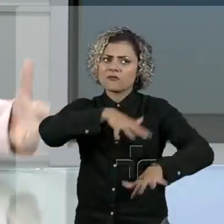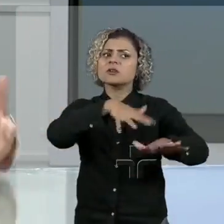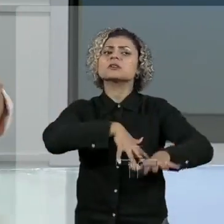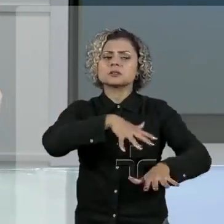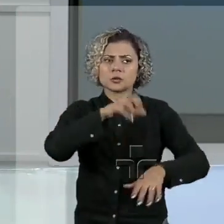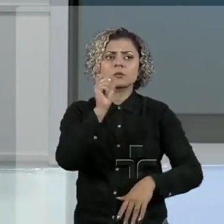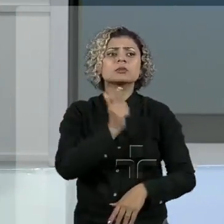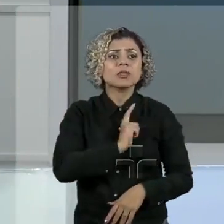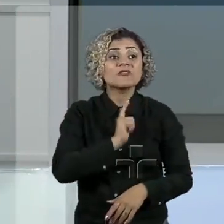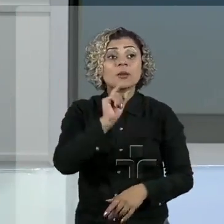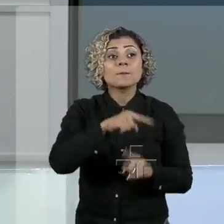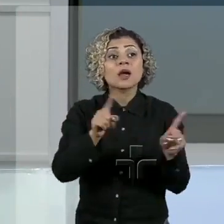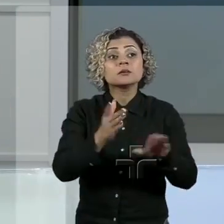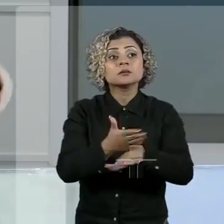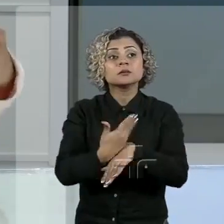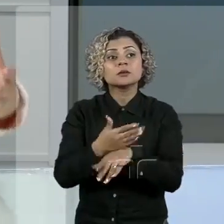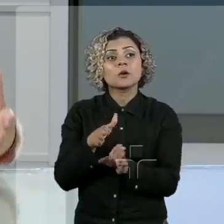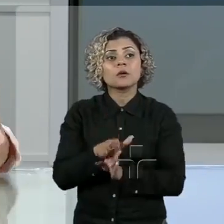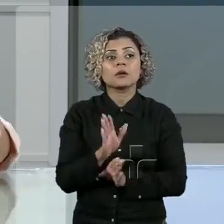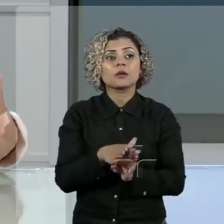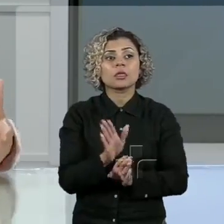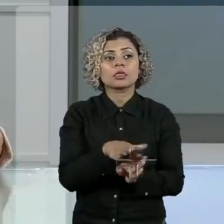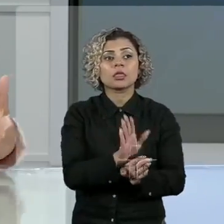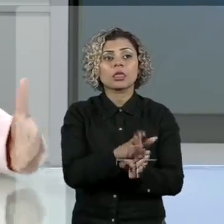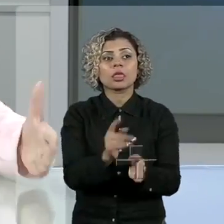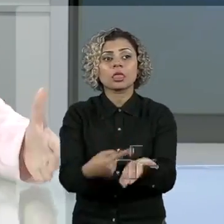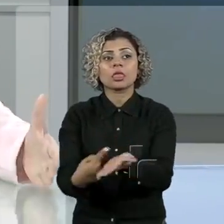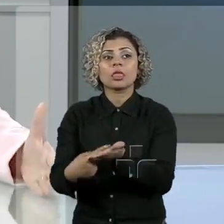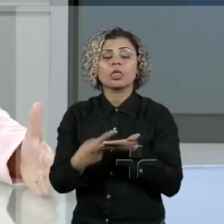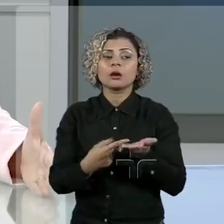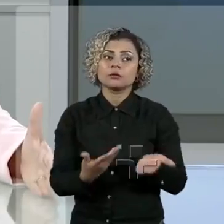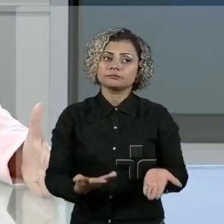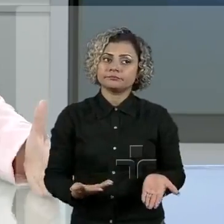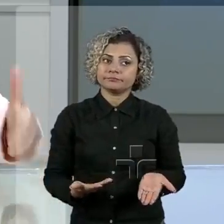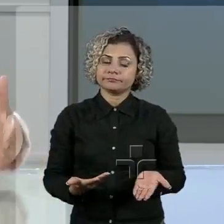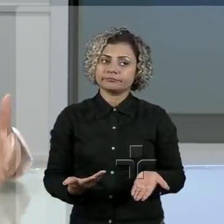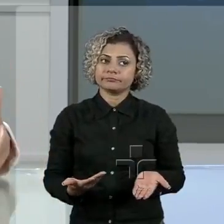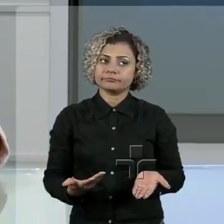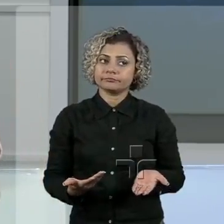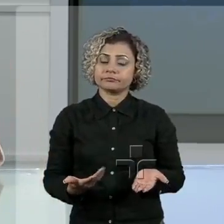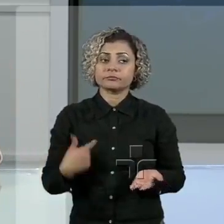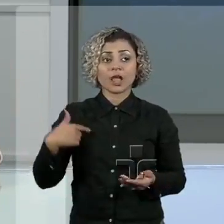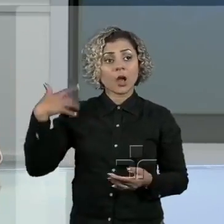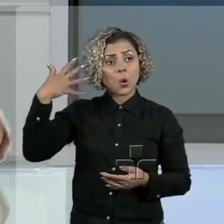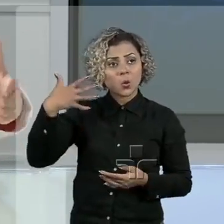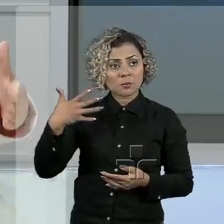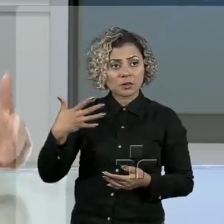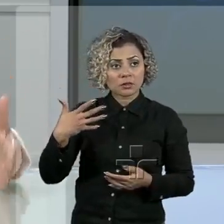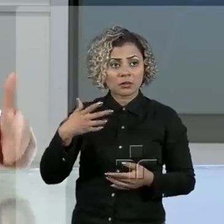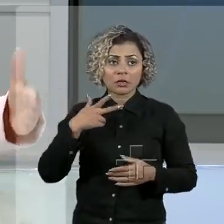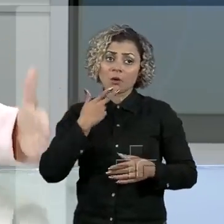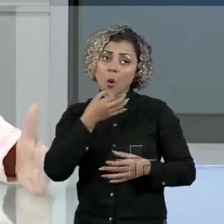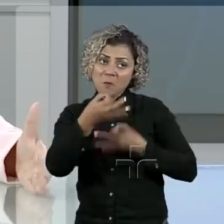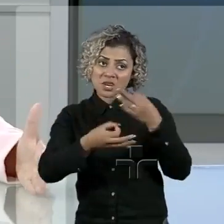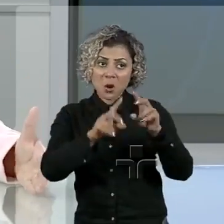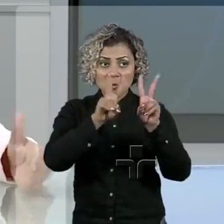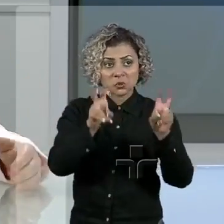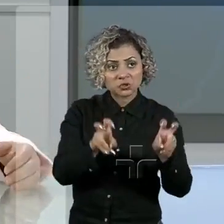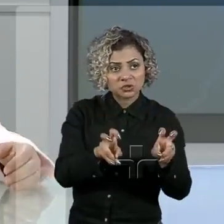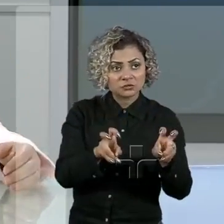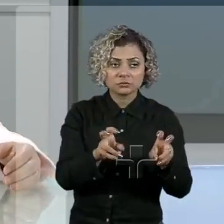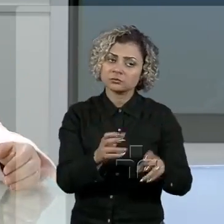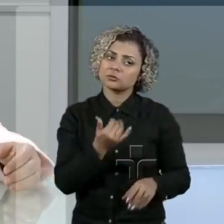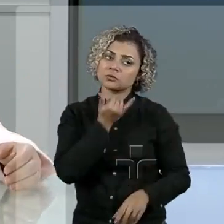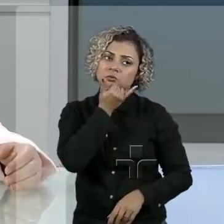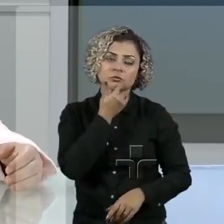assim, orientada. E a argumentação não se sustenta, porque esse